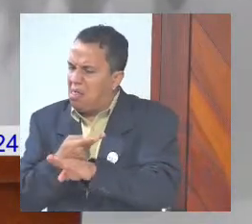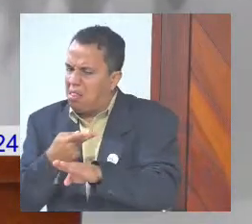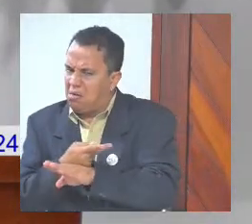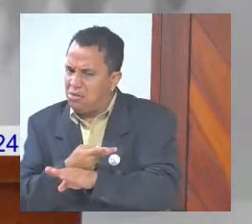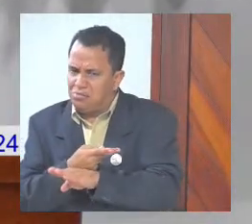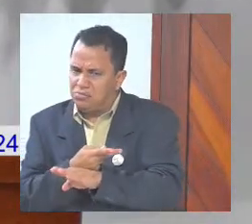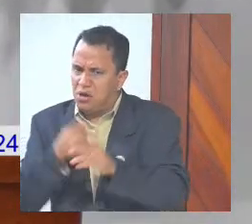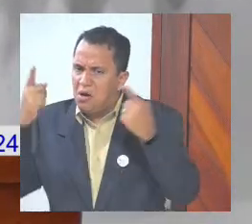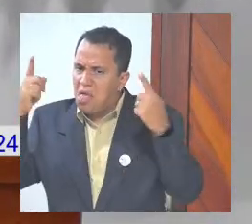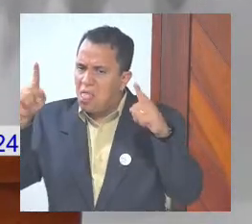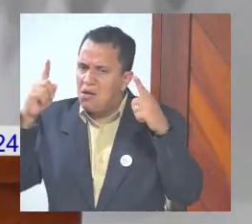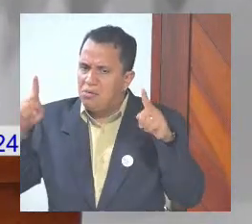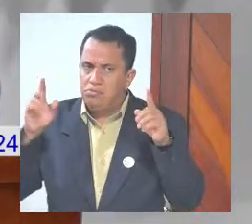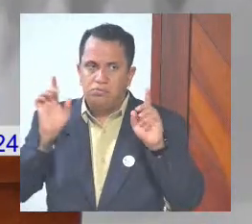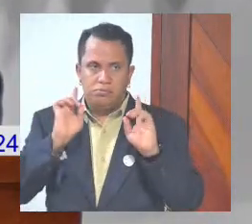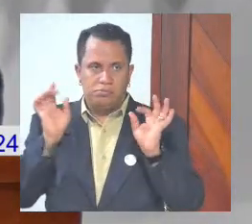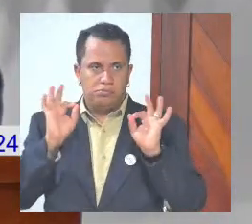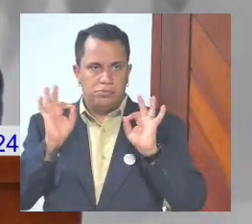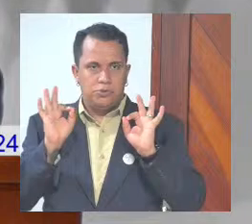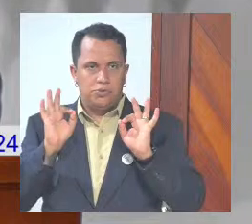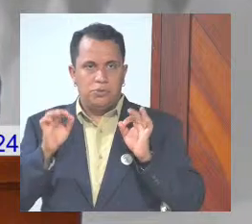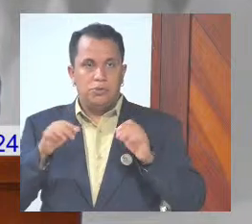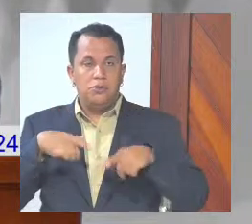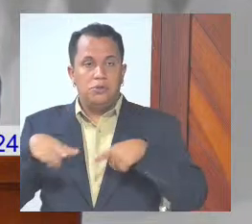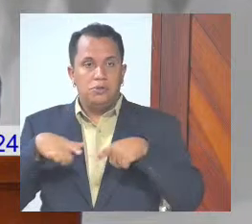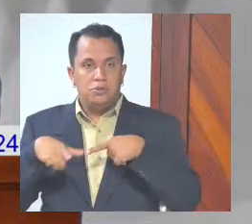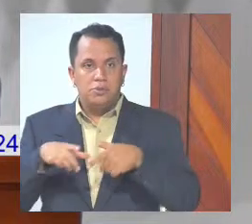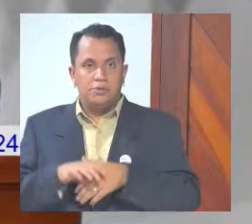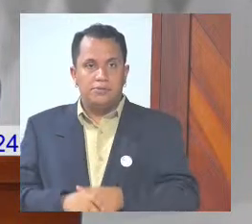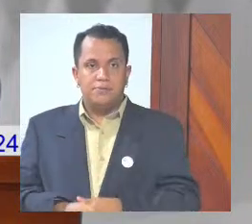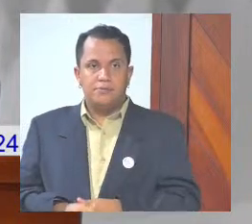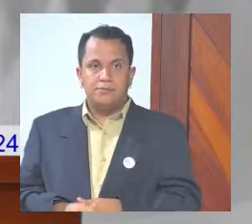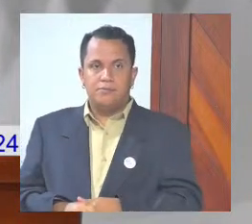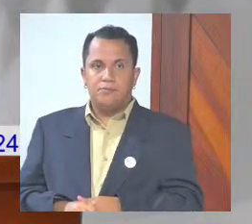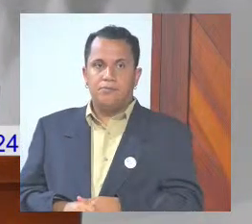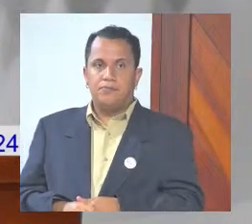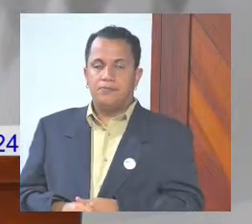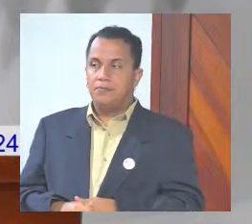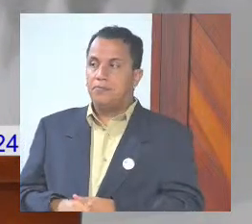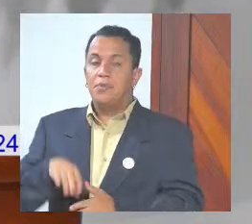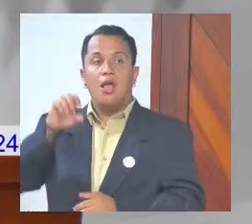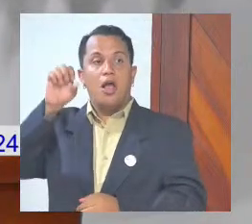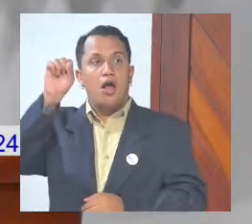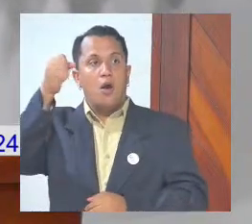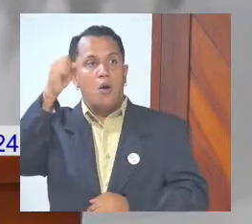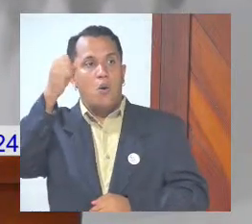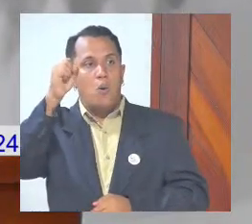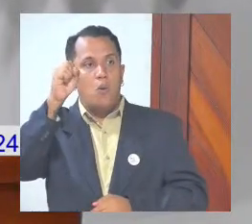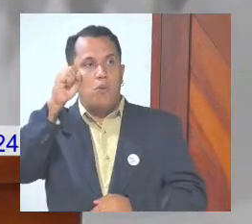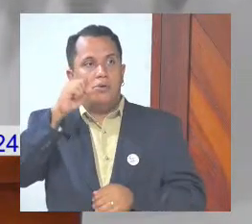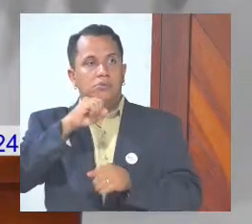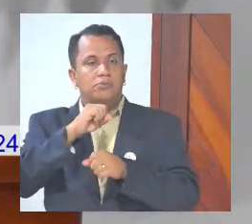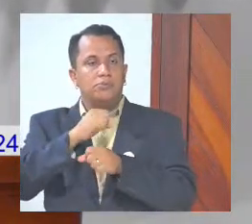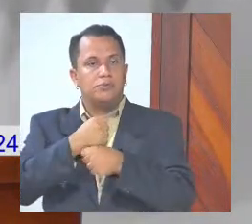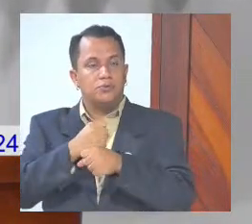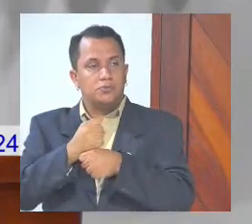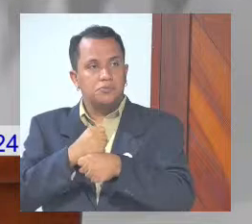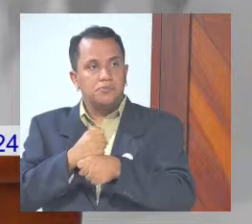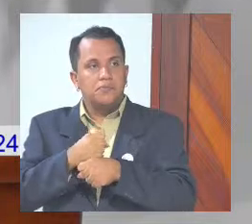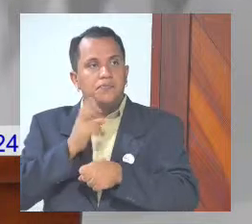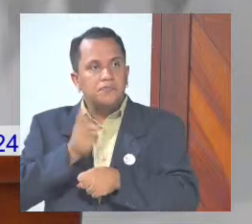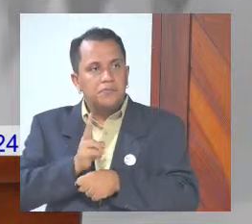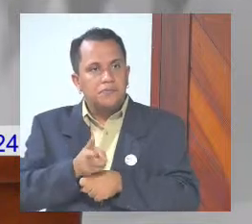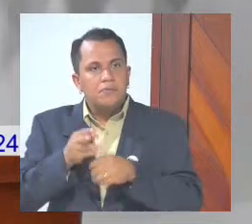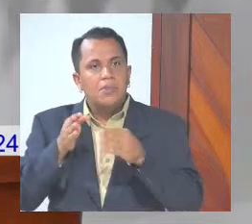a reivindicação não é correta. Isso é um trabalho meu aqui que eu faço constantemente. Eu tenho 8 anos aqui, vou fazer 8 anos, todo o